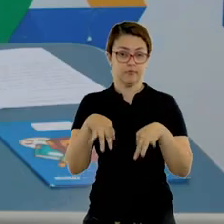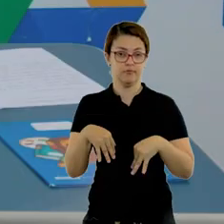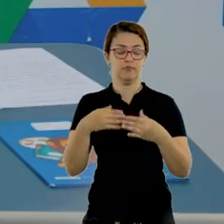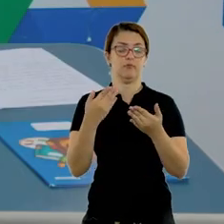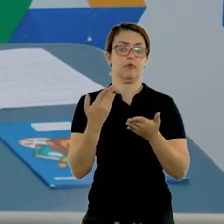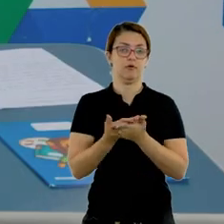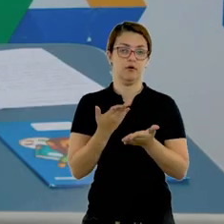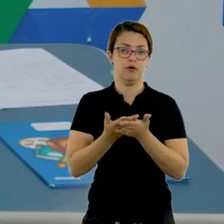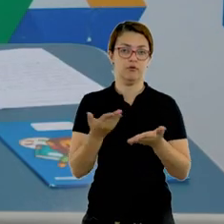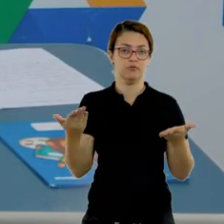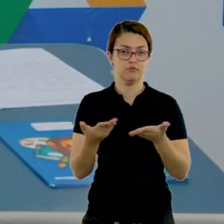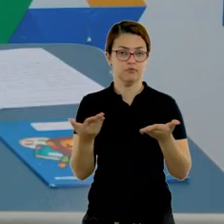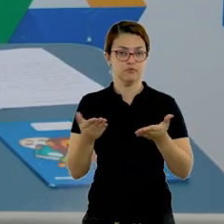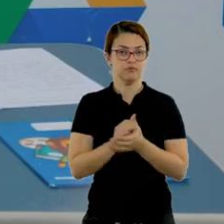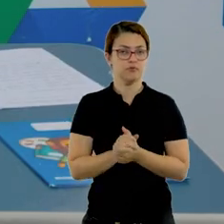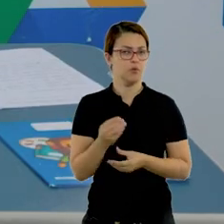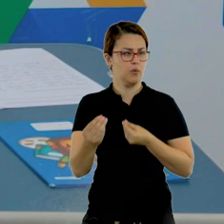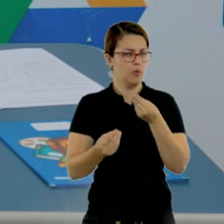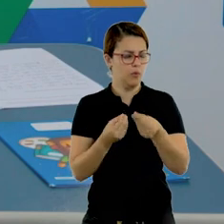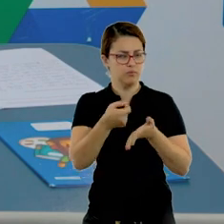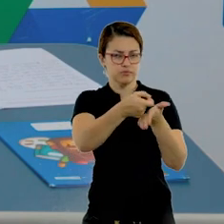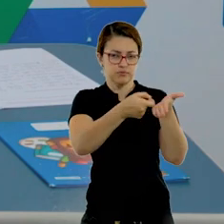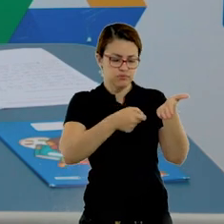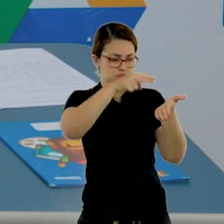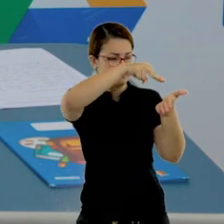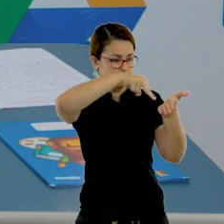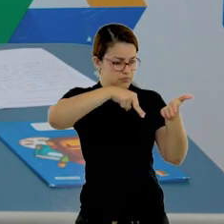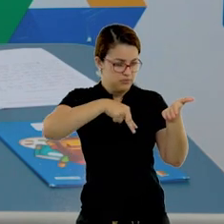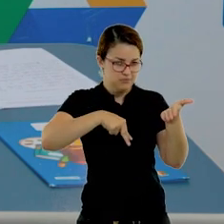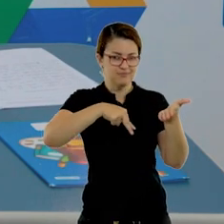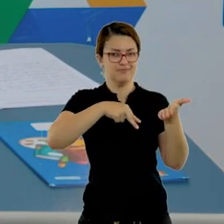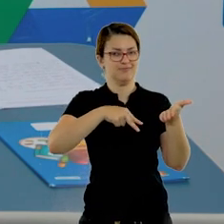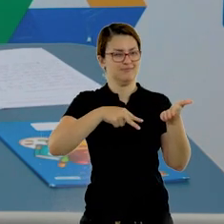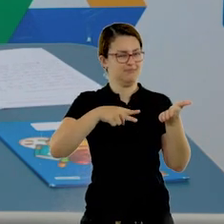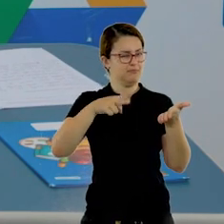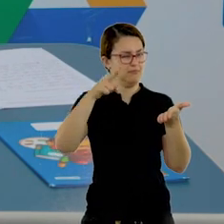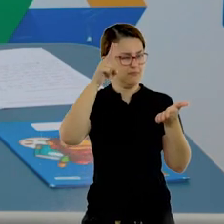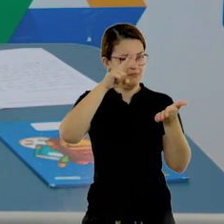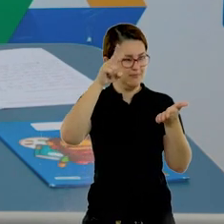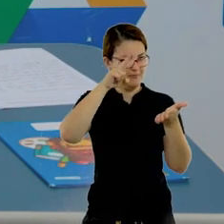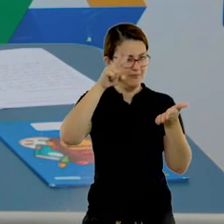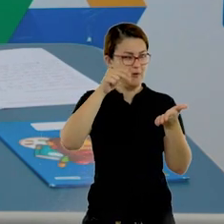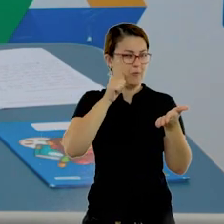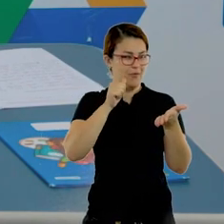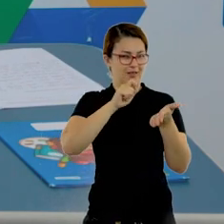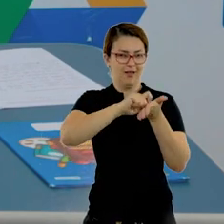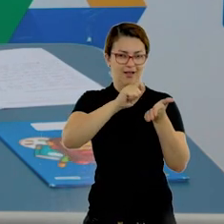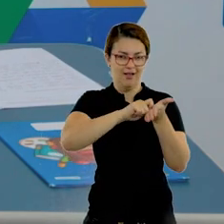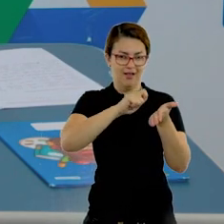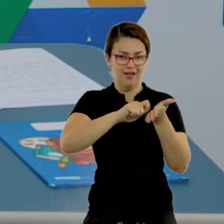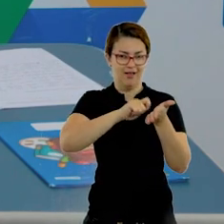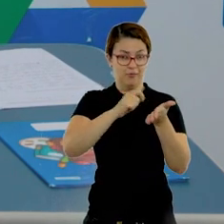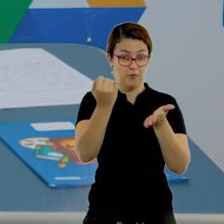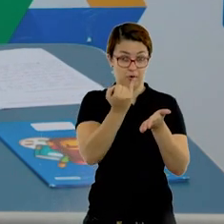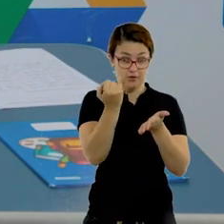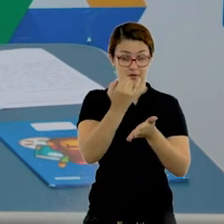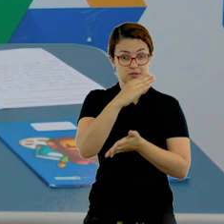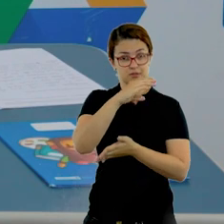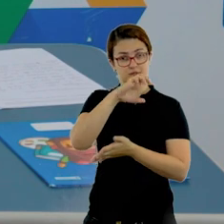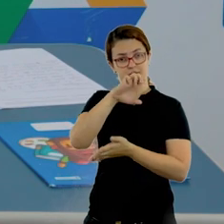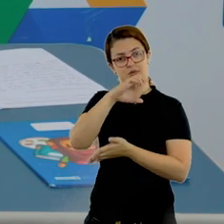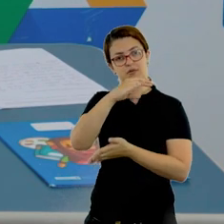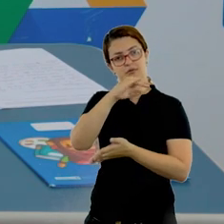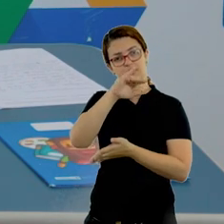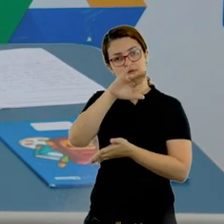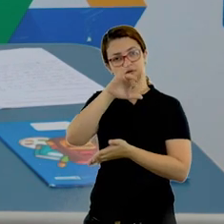Bem, finalizando a nossa aula de hoje, como nós realizamos a leitura, né, de um texto de uma escritora muito importante, que é a Cecília Meirelles,